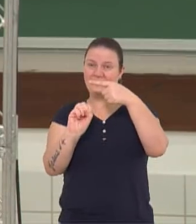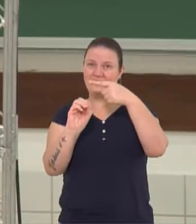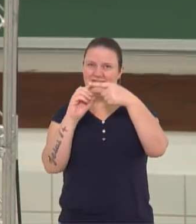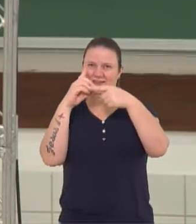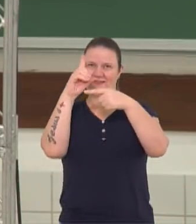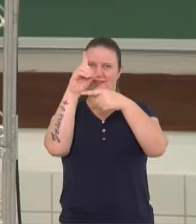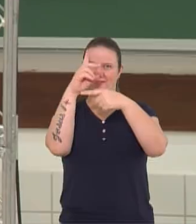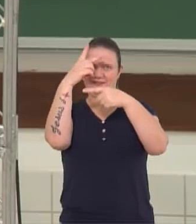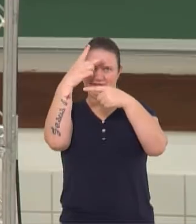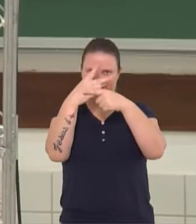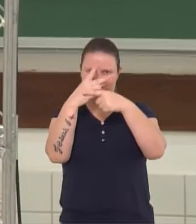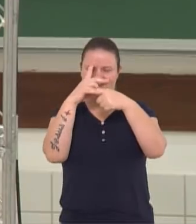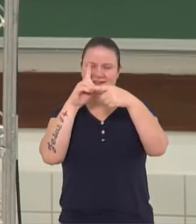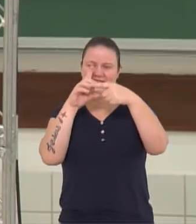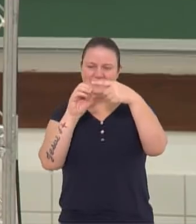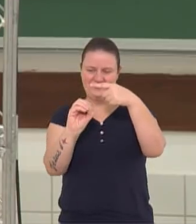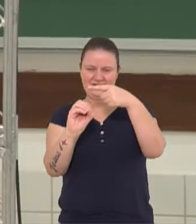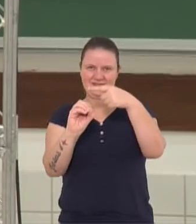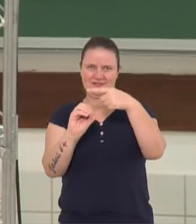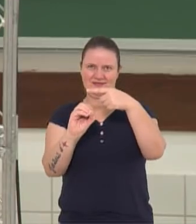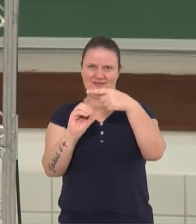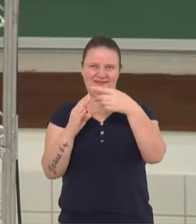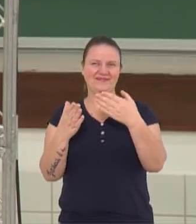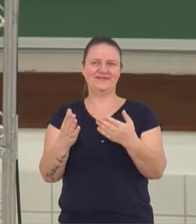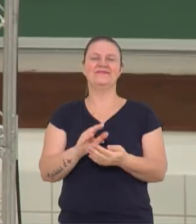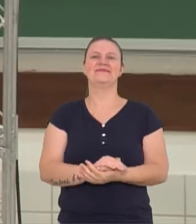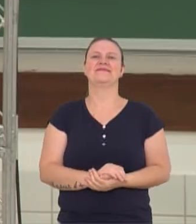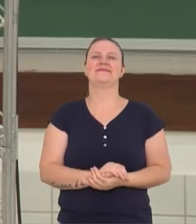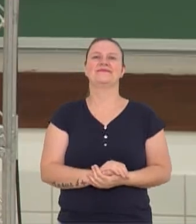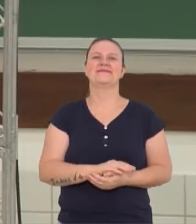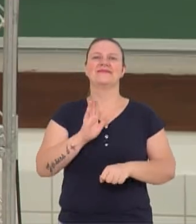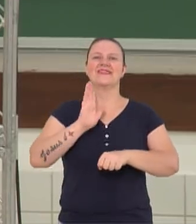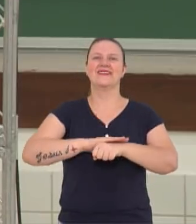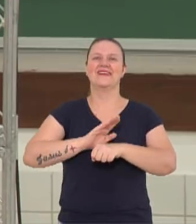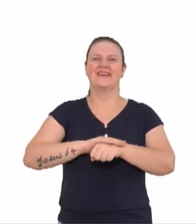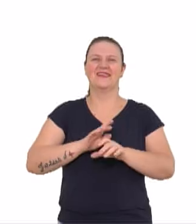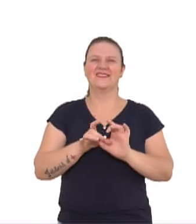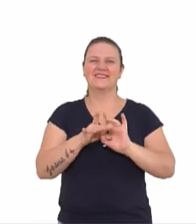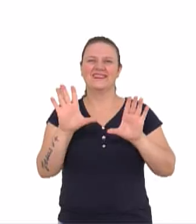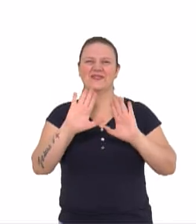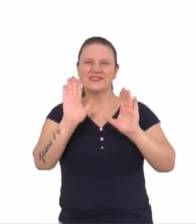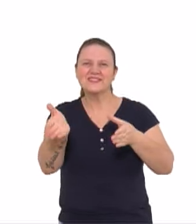já fica a dica da fração que a gente vai trabalhar. Tempo para vocês.